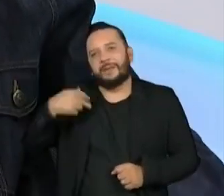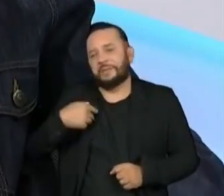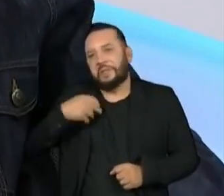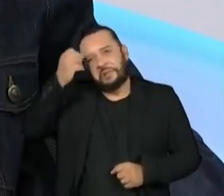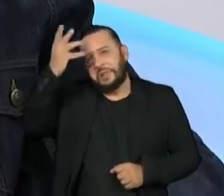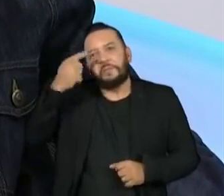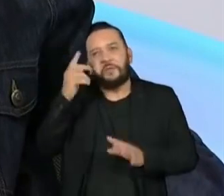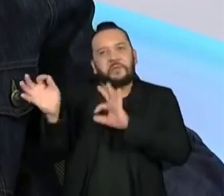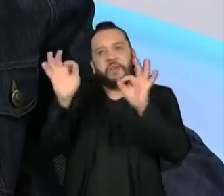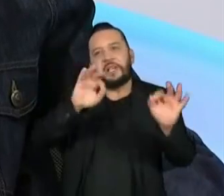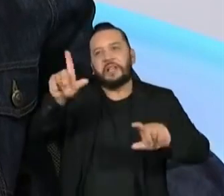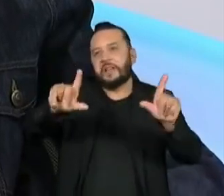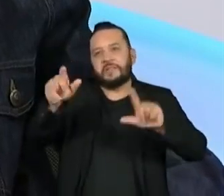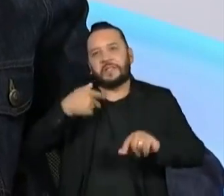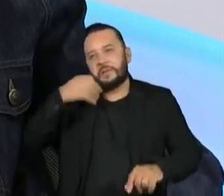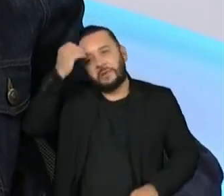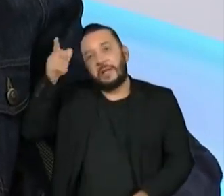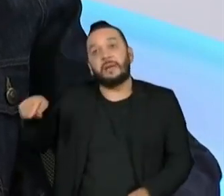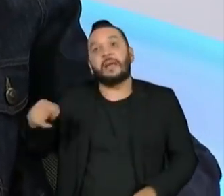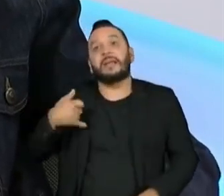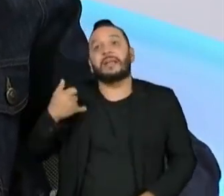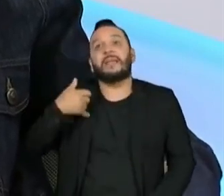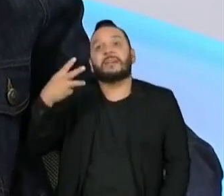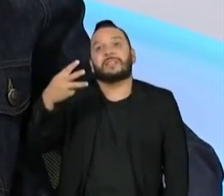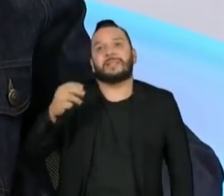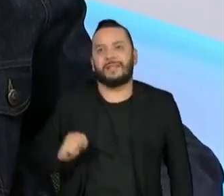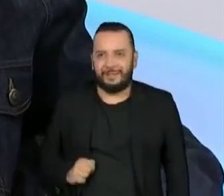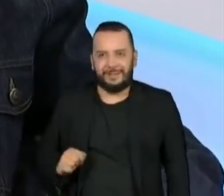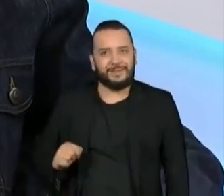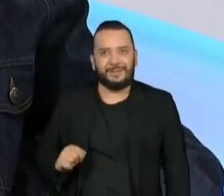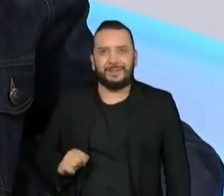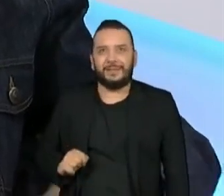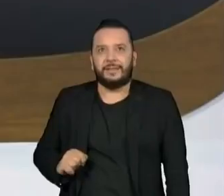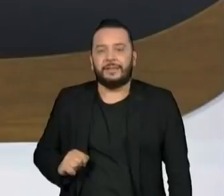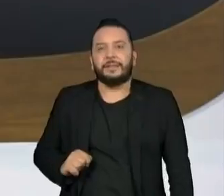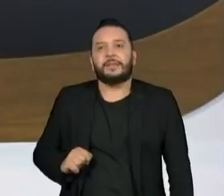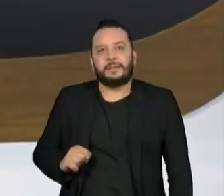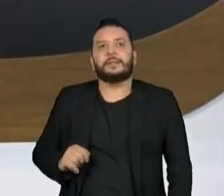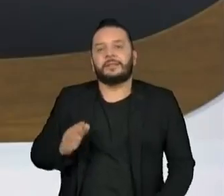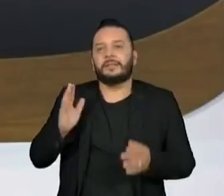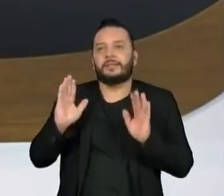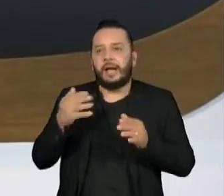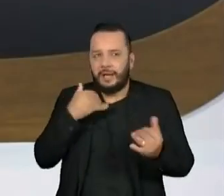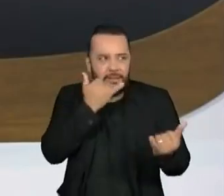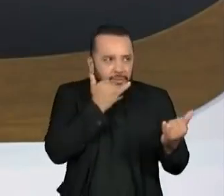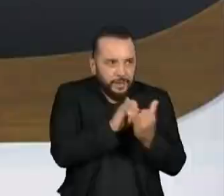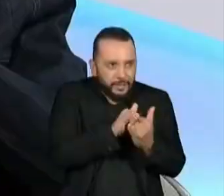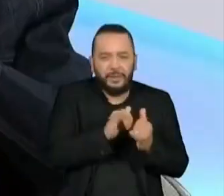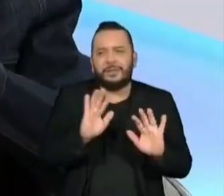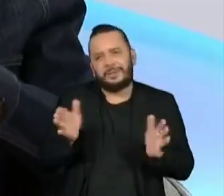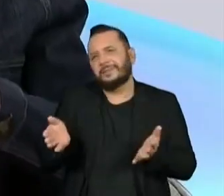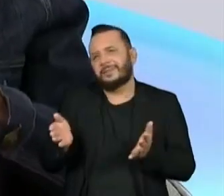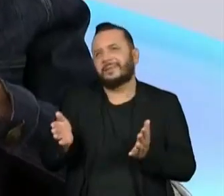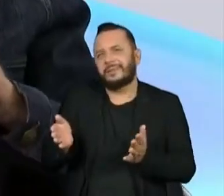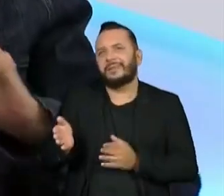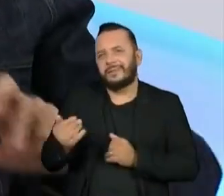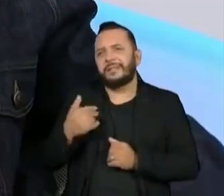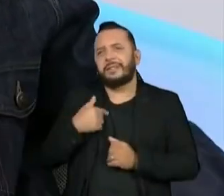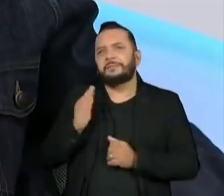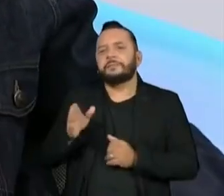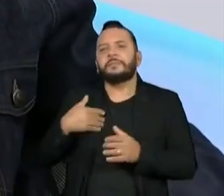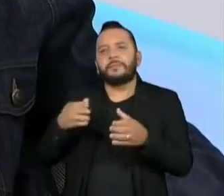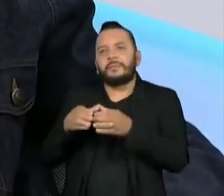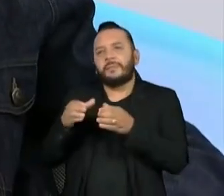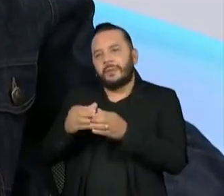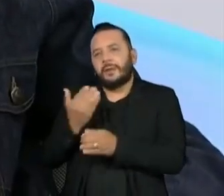não lembra de estar presente, nem supõe que tenha estado. E É superar. uma história que apareceu no mundo de amigos meus